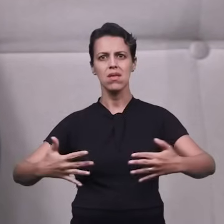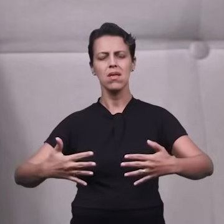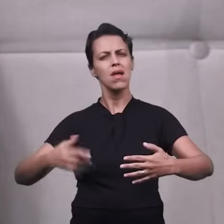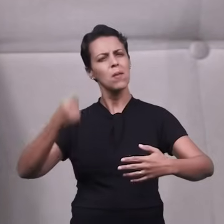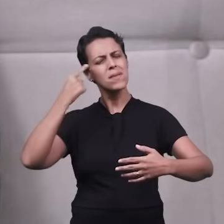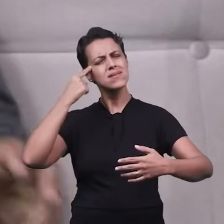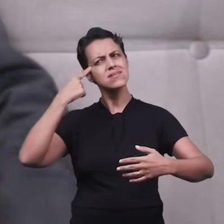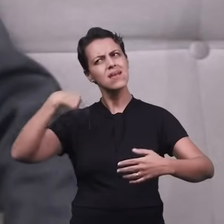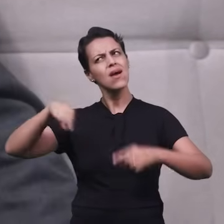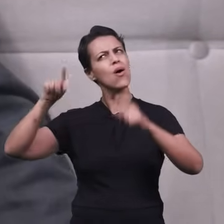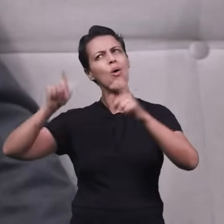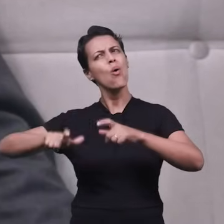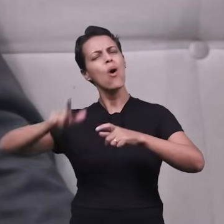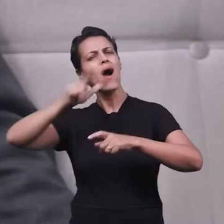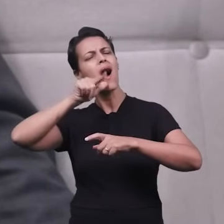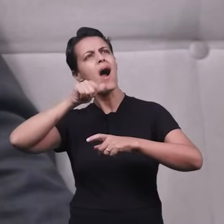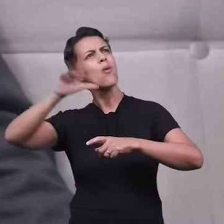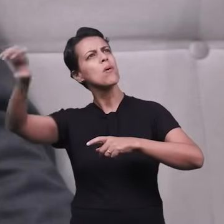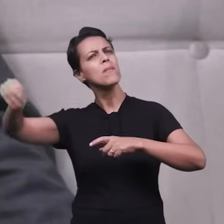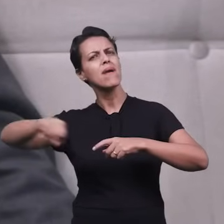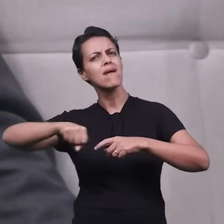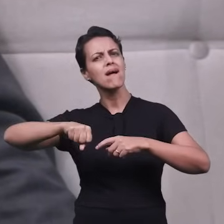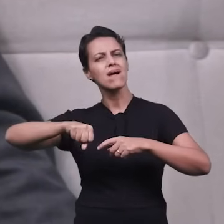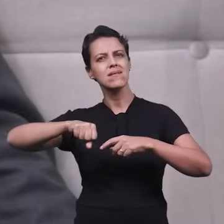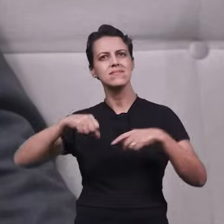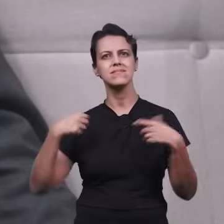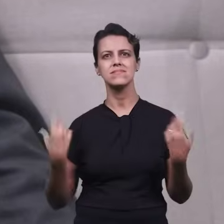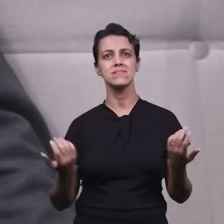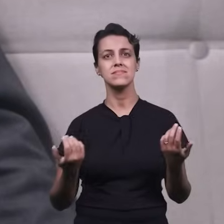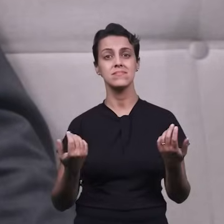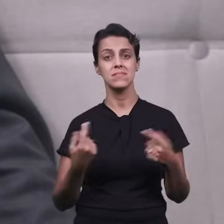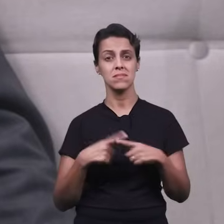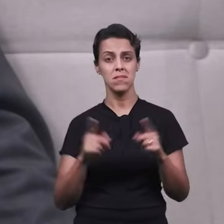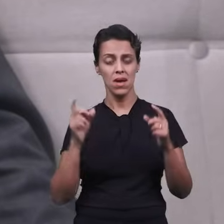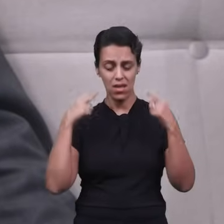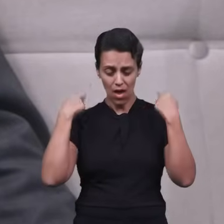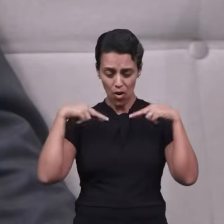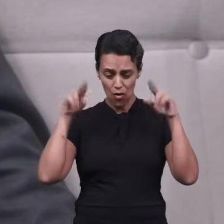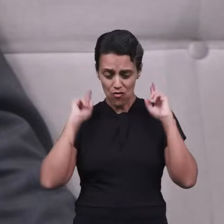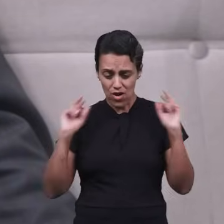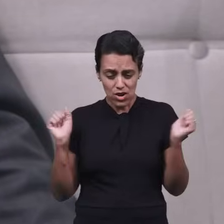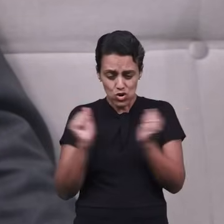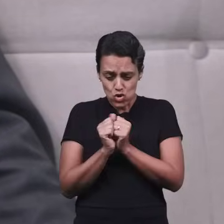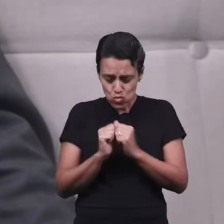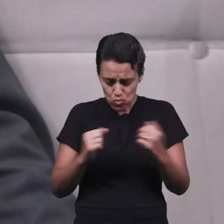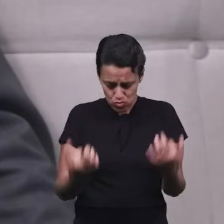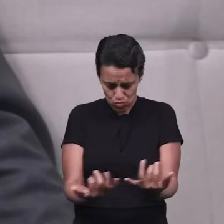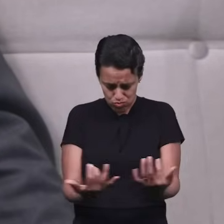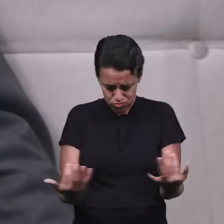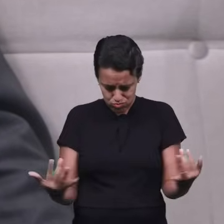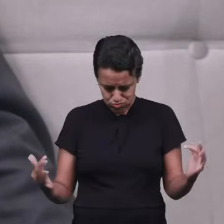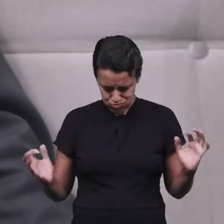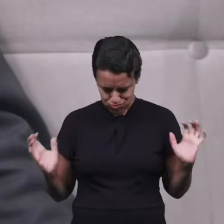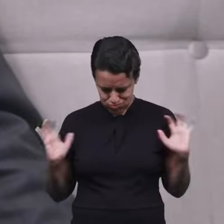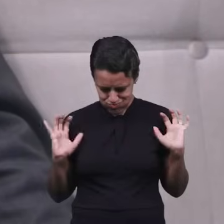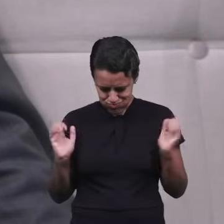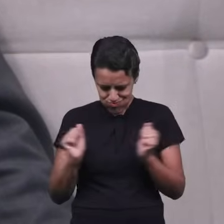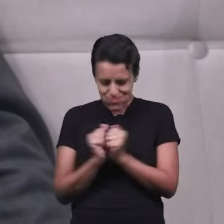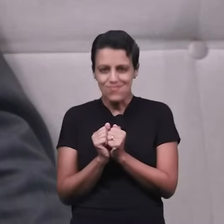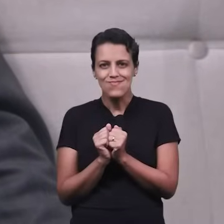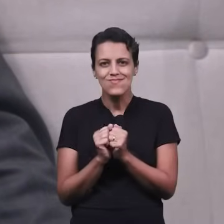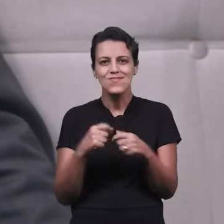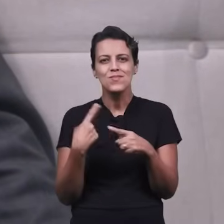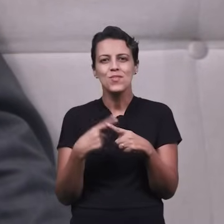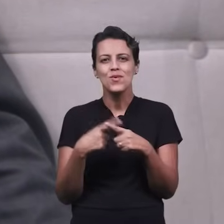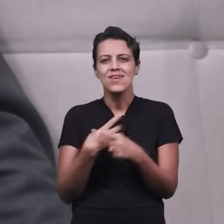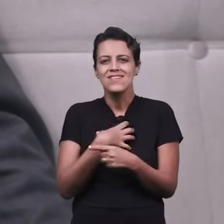que ele ia buscar com aquelas ovelhas. E as ovelhas estavam lá, tranquilas. A segurança da ovelha, e você vê que o pastor está perto, né? Ele